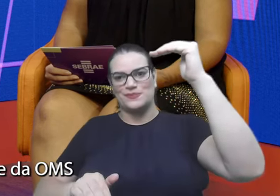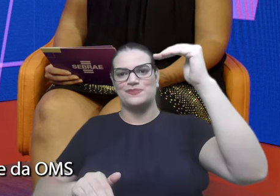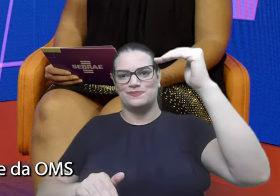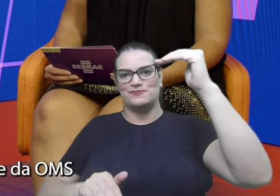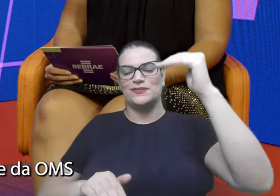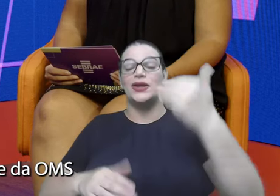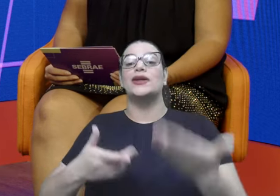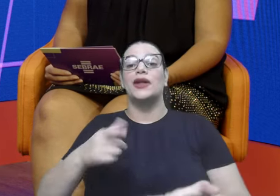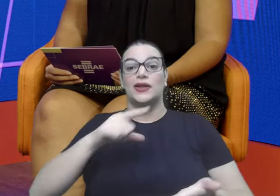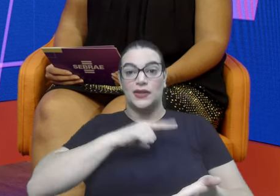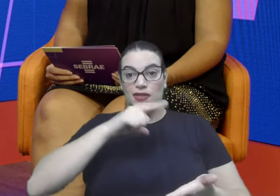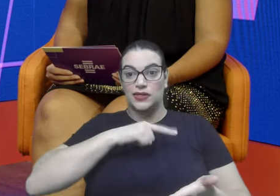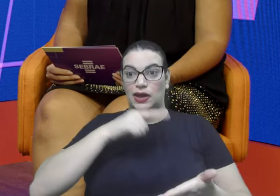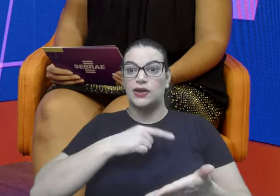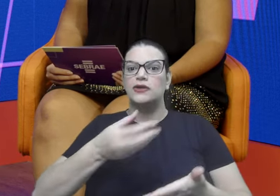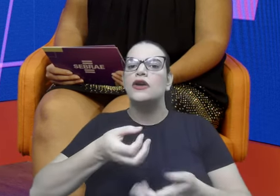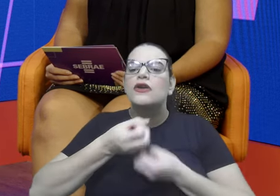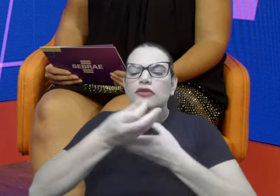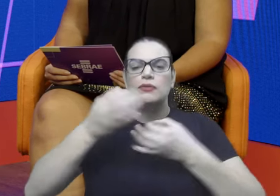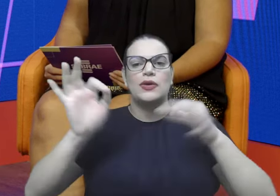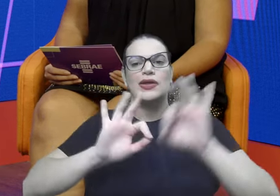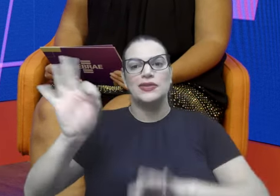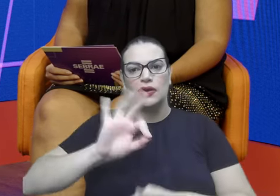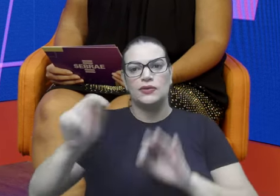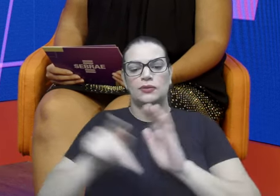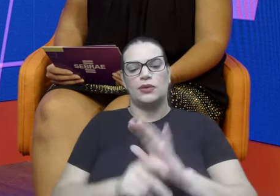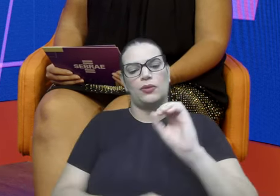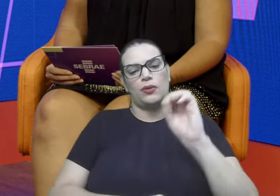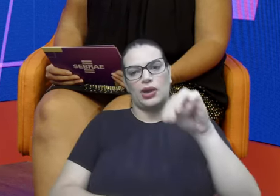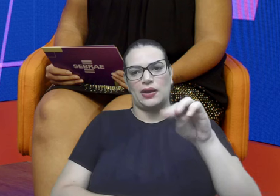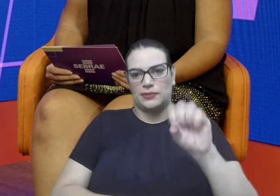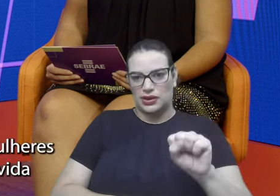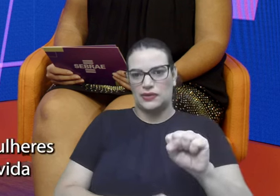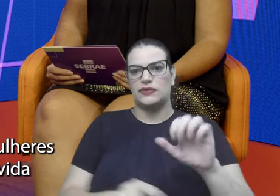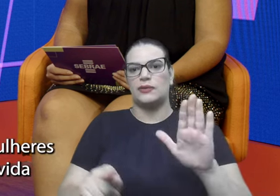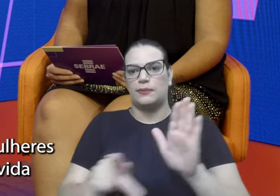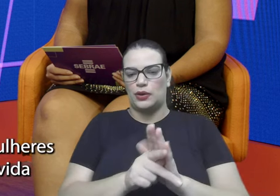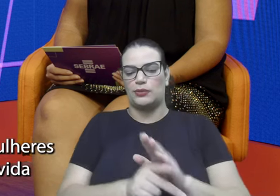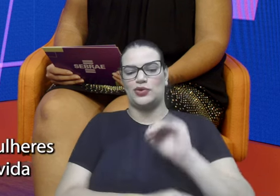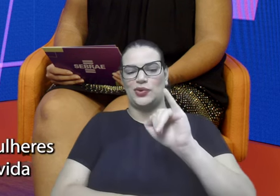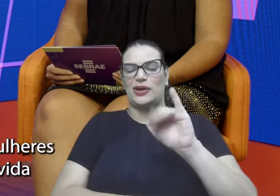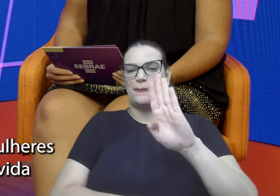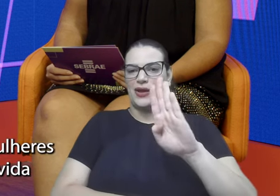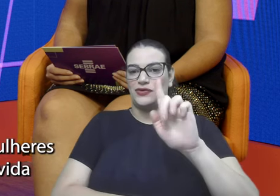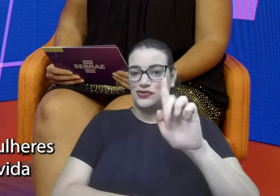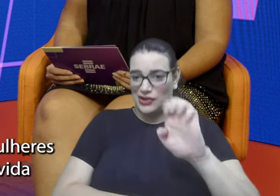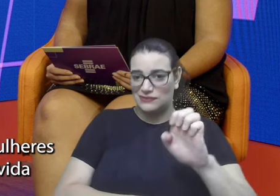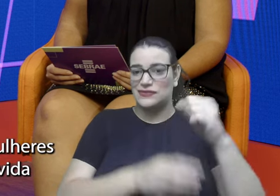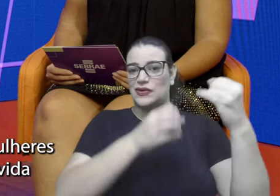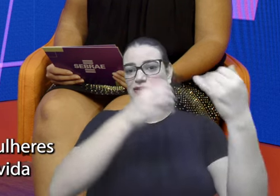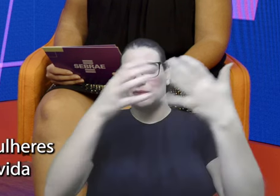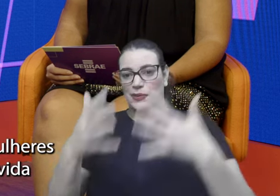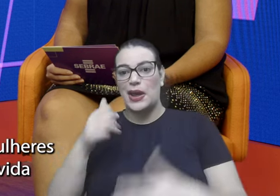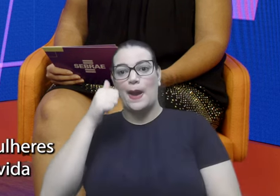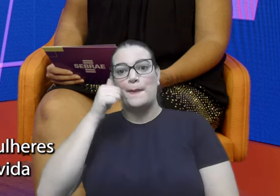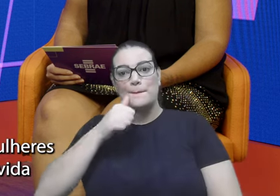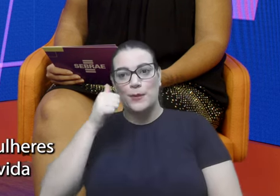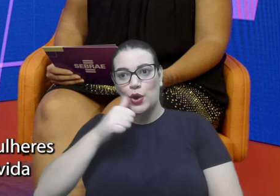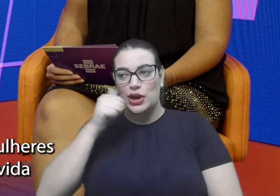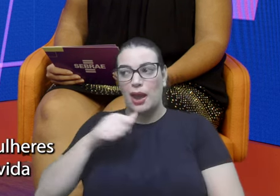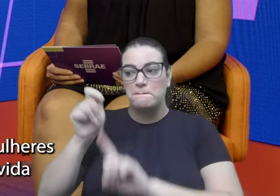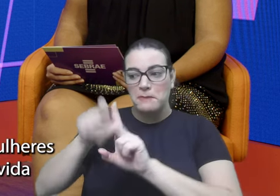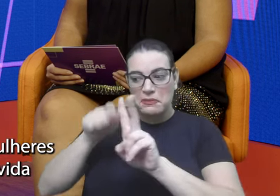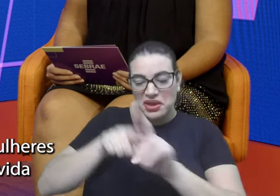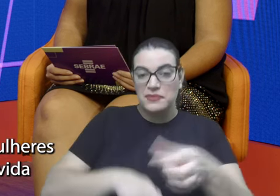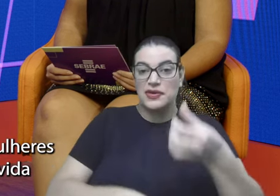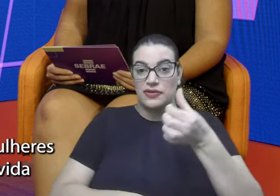da OMS eh dado da OMS com a com o IBGE eles apontam que as mulheres nos primeiros